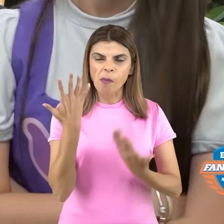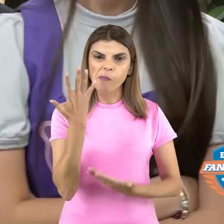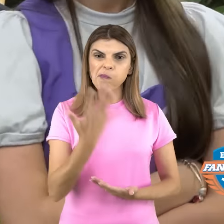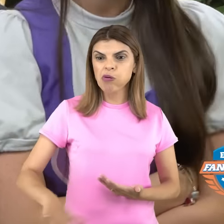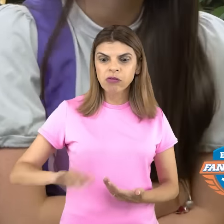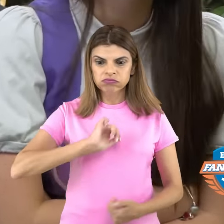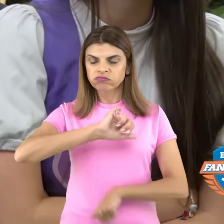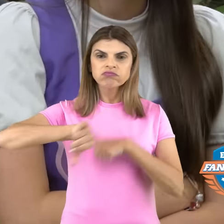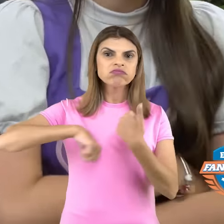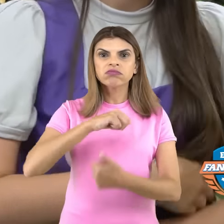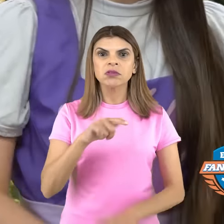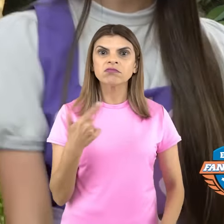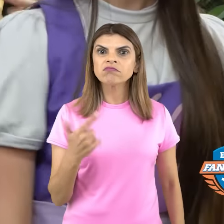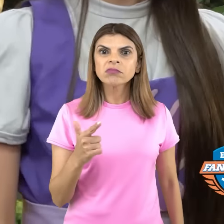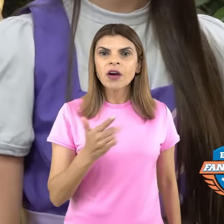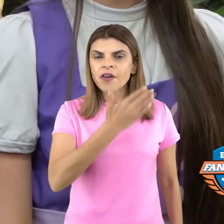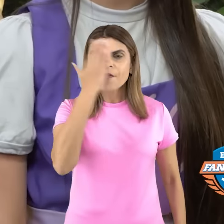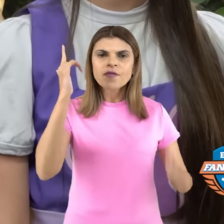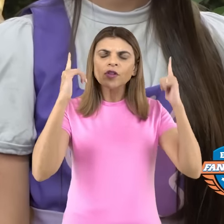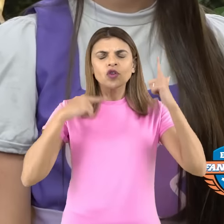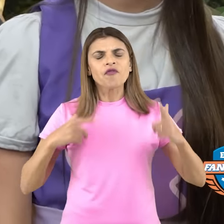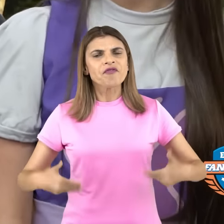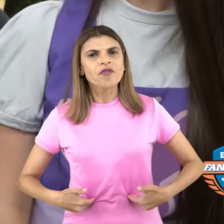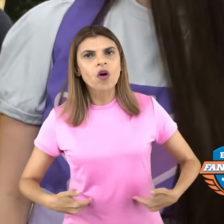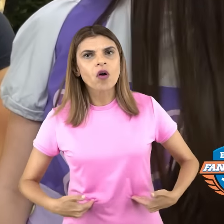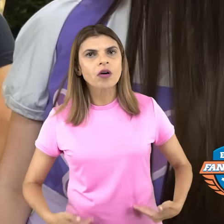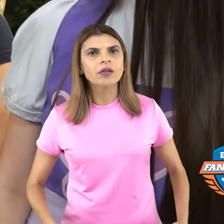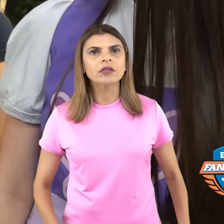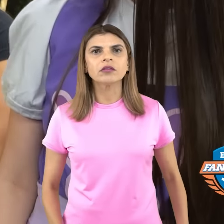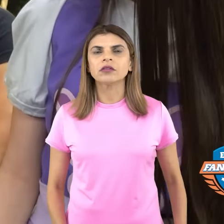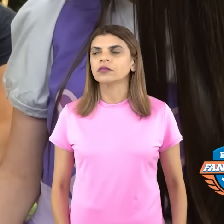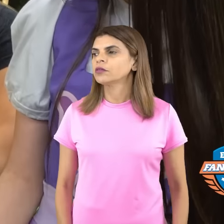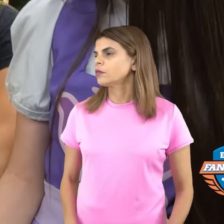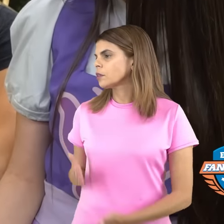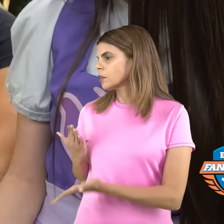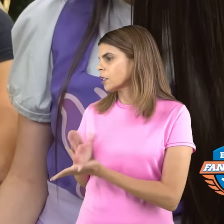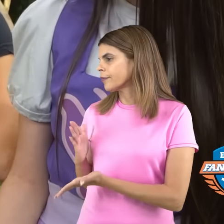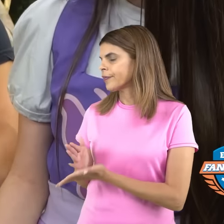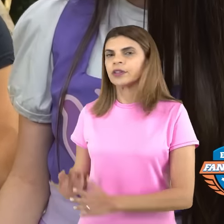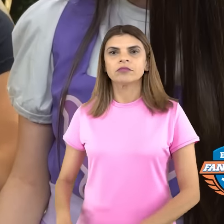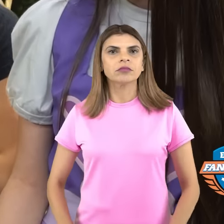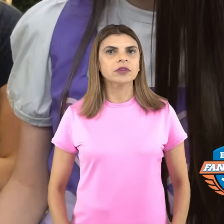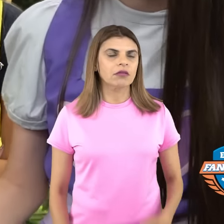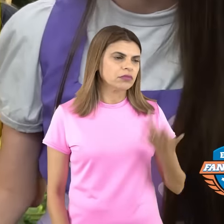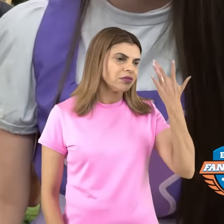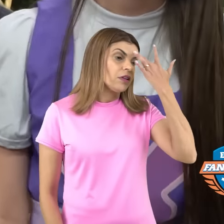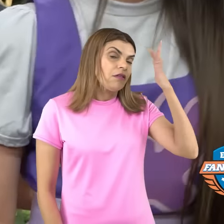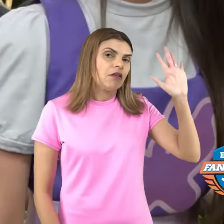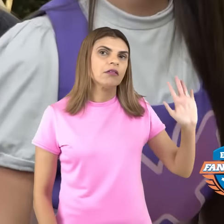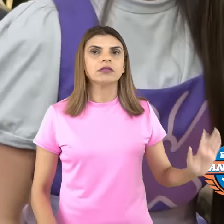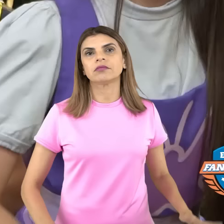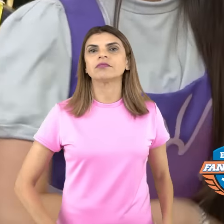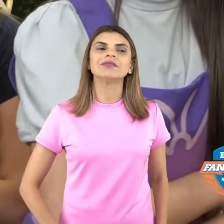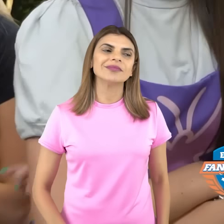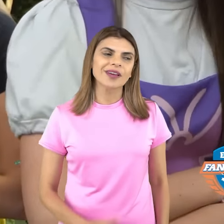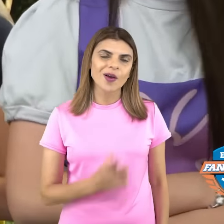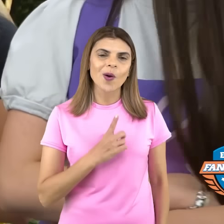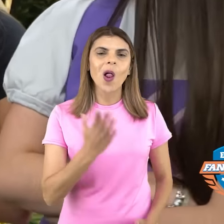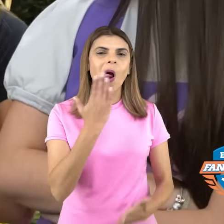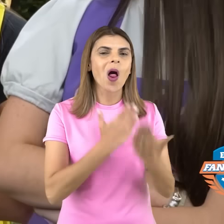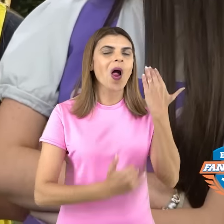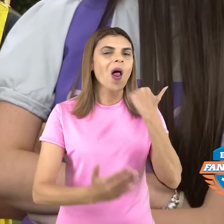viramos aventureiras. É, e eu tô com fome. Isso tem a ver... Sei lá. Mas eu